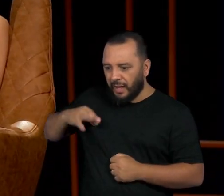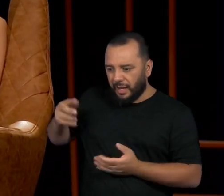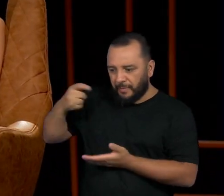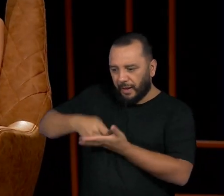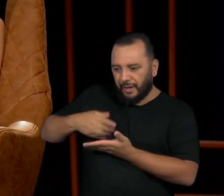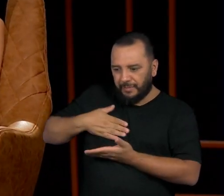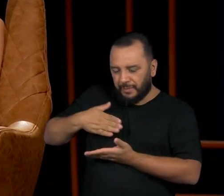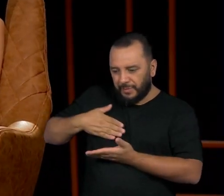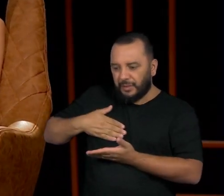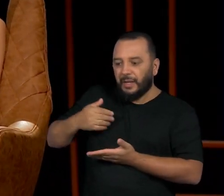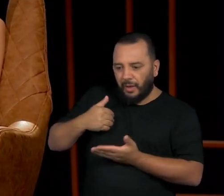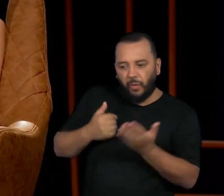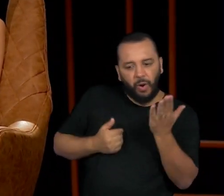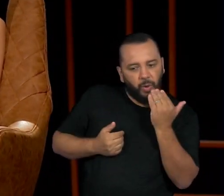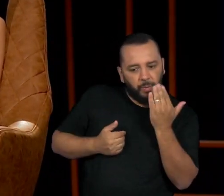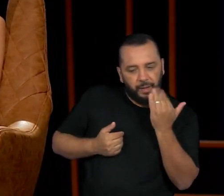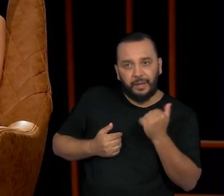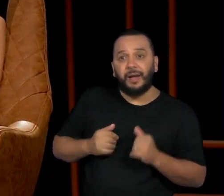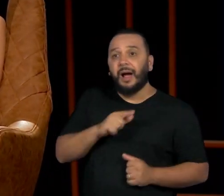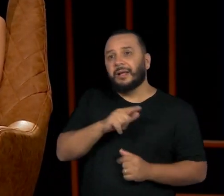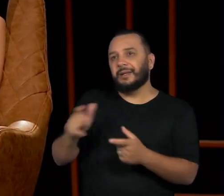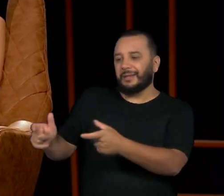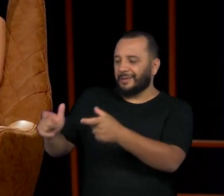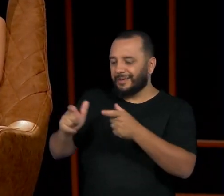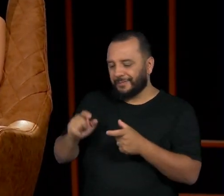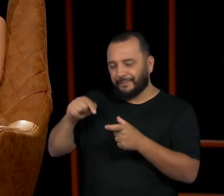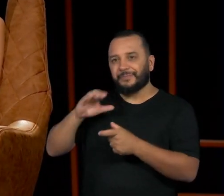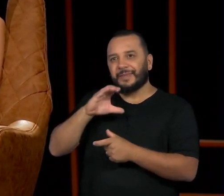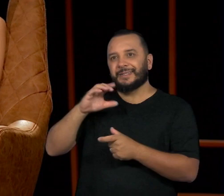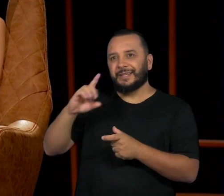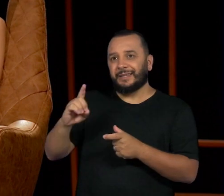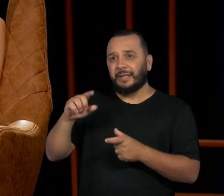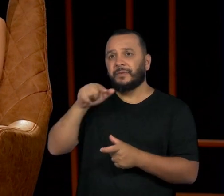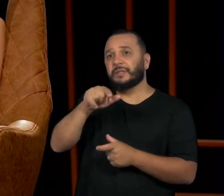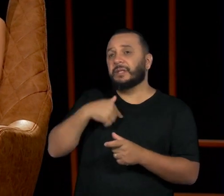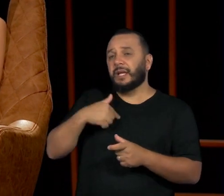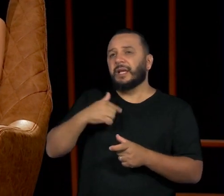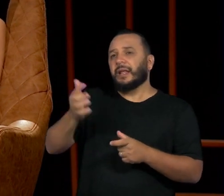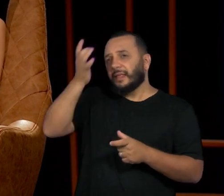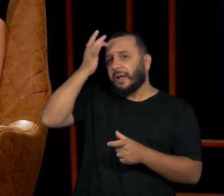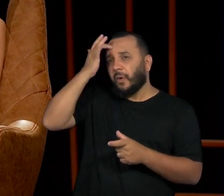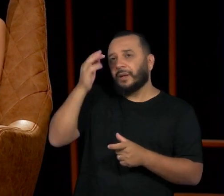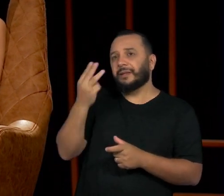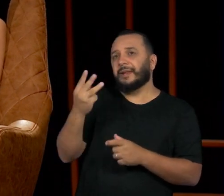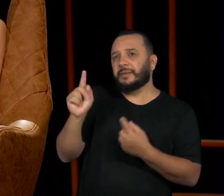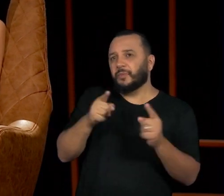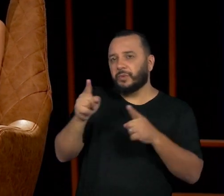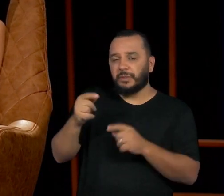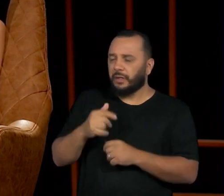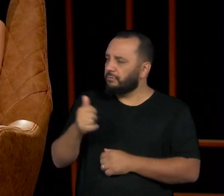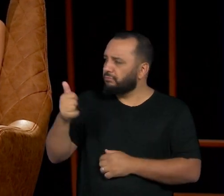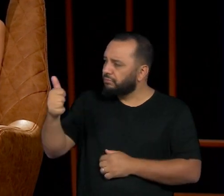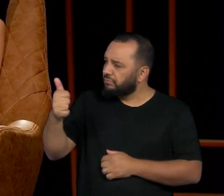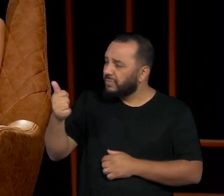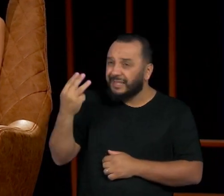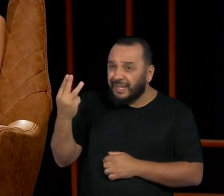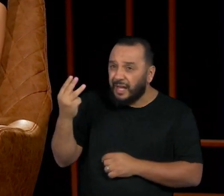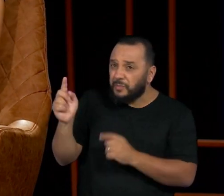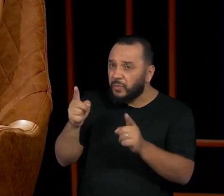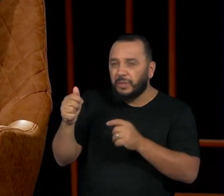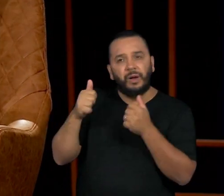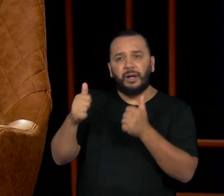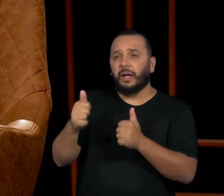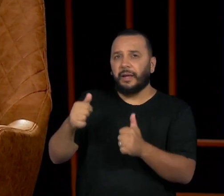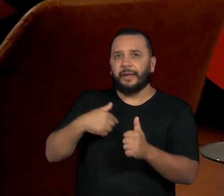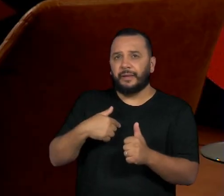que eu morava e me deixa um CD. E fala assim, amiga, decora 3 músicas. Eu falei, beleza. Eu achei que eram canções assim, sei